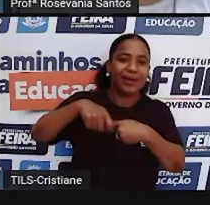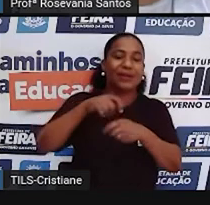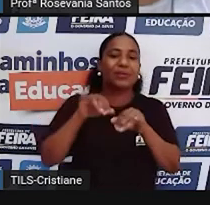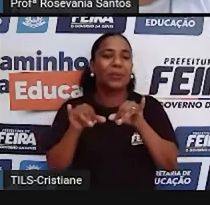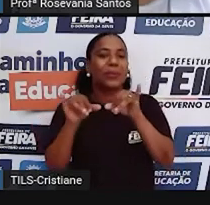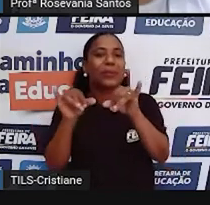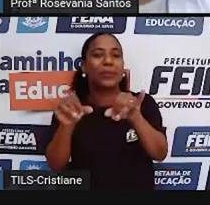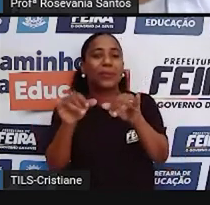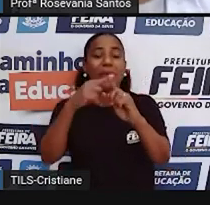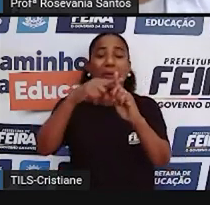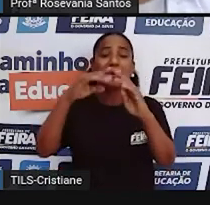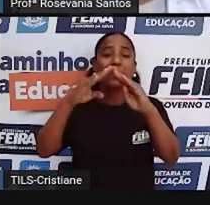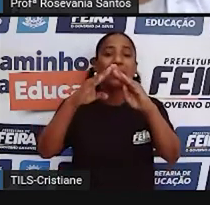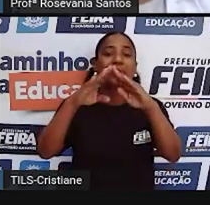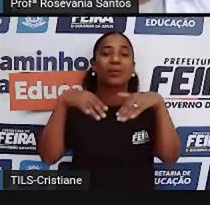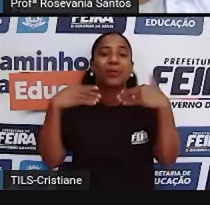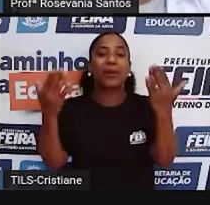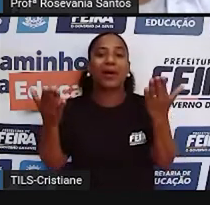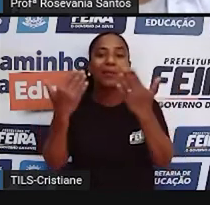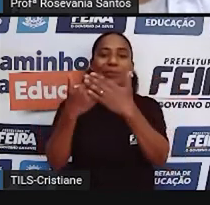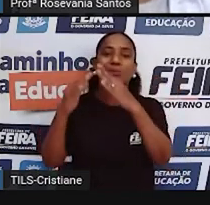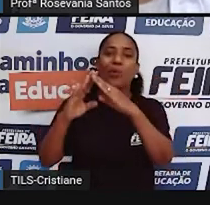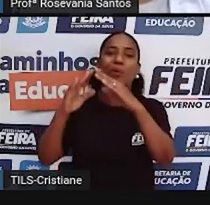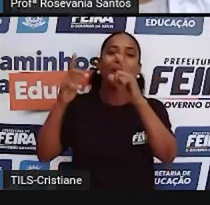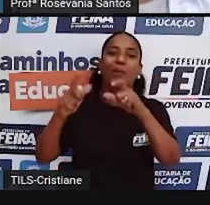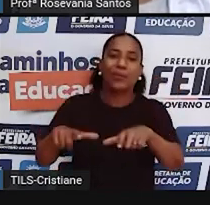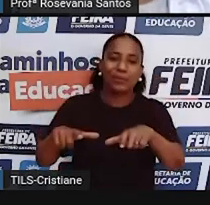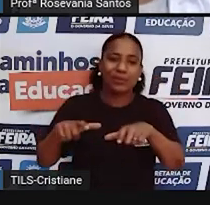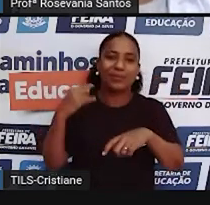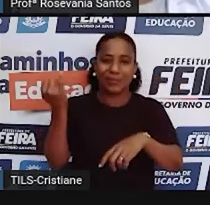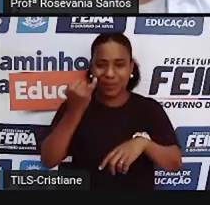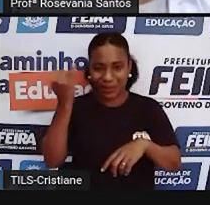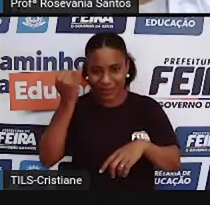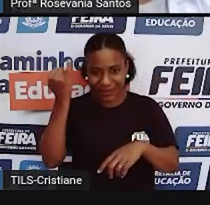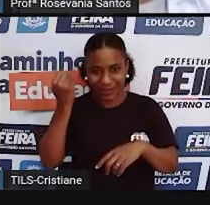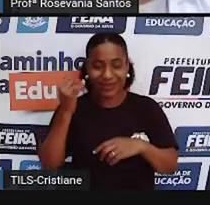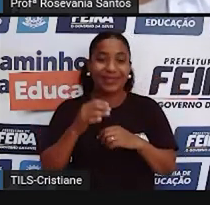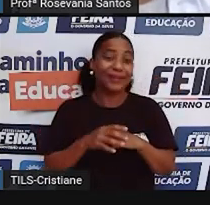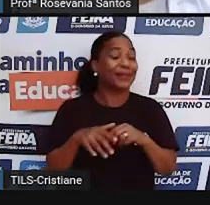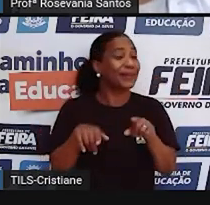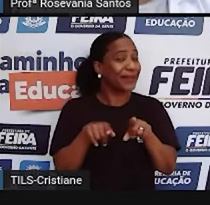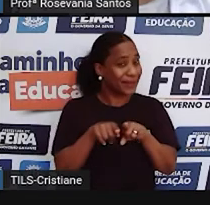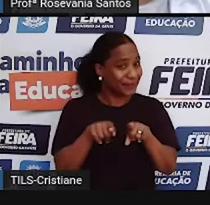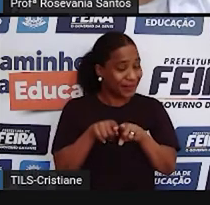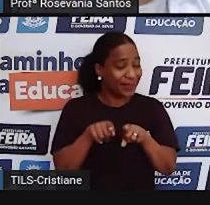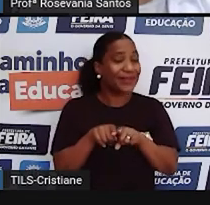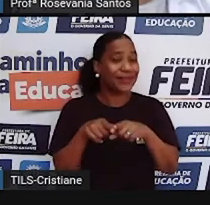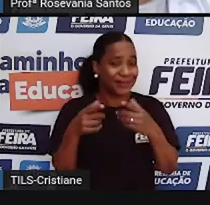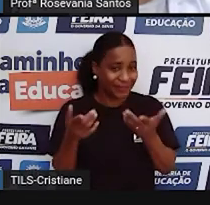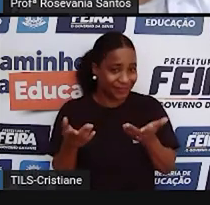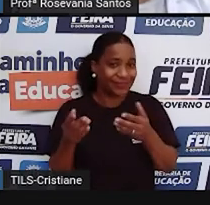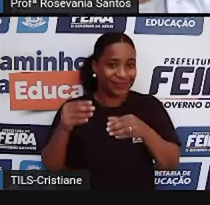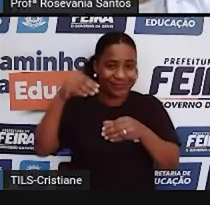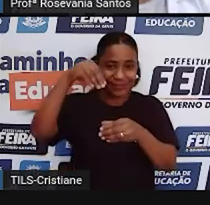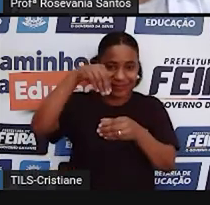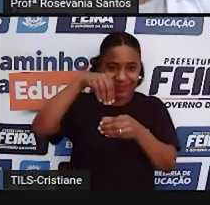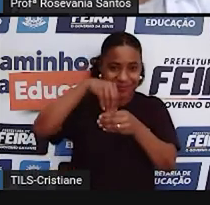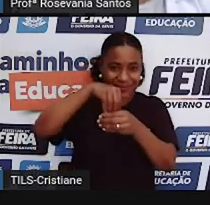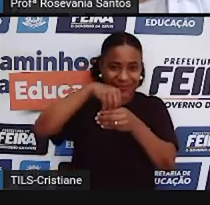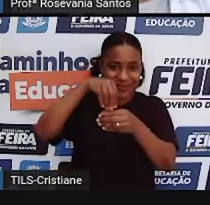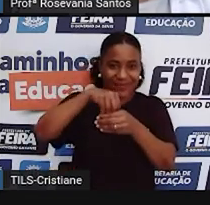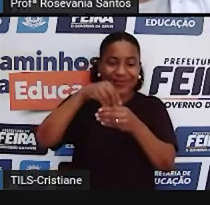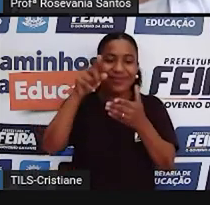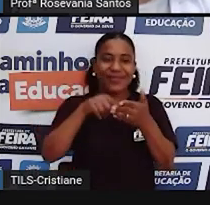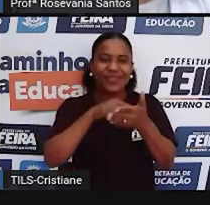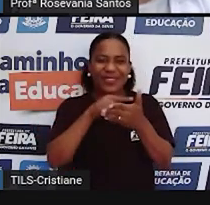fica determinada igreja, determinada escola. Coisa quando chega no período da eleição, né? Que troca de escola, o pessoal fica tudo